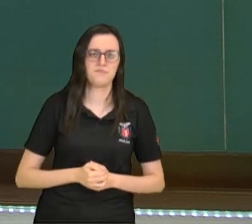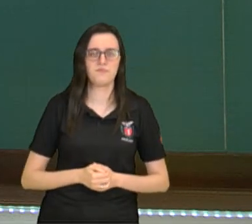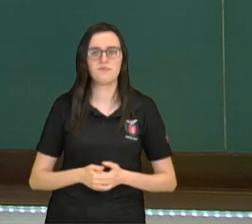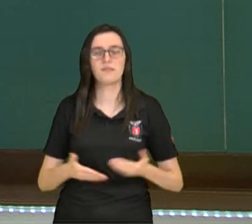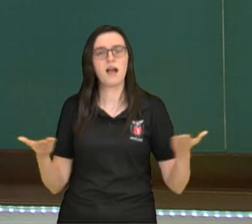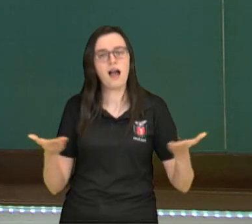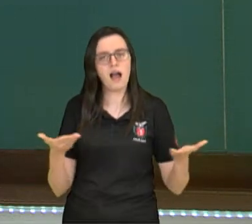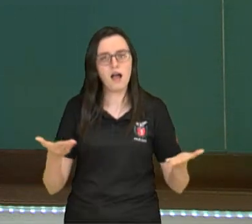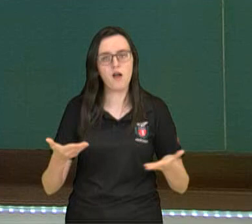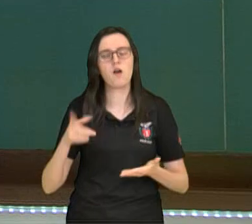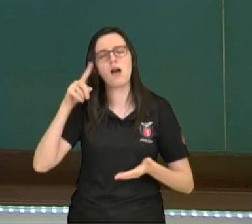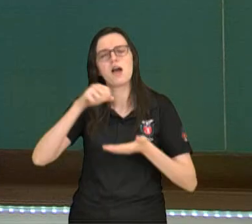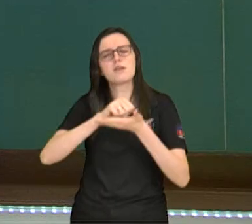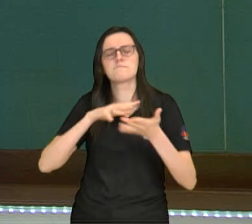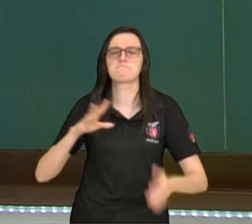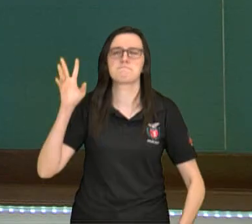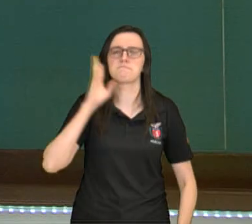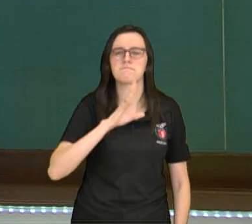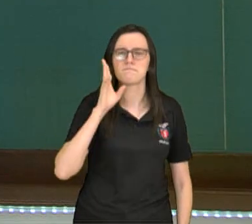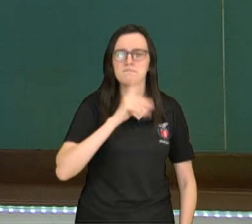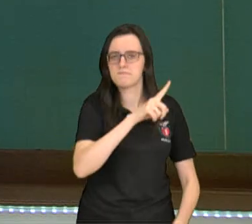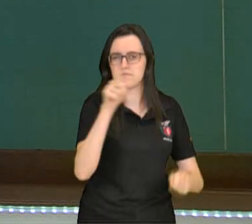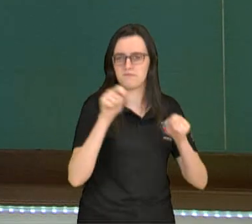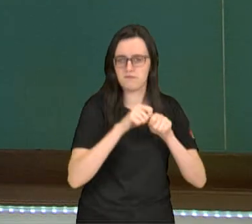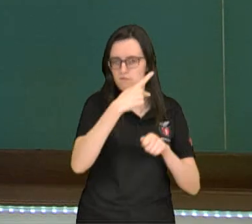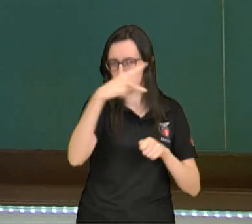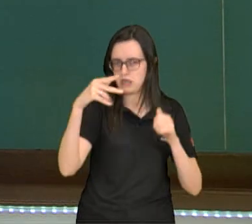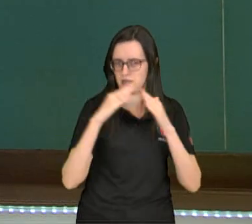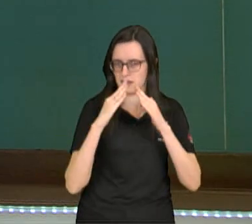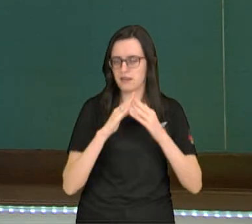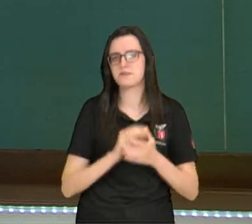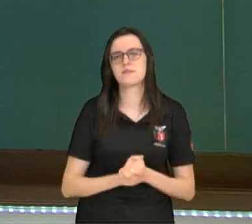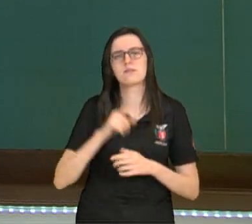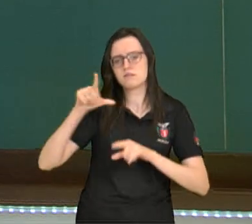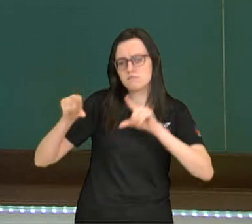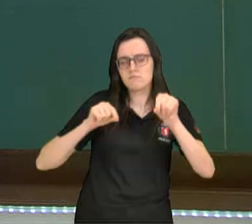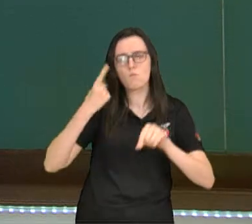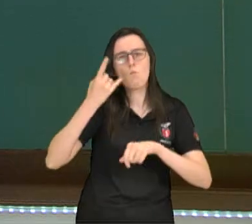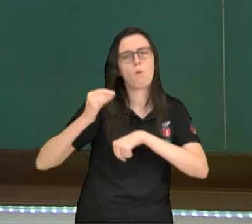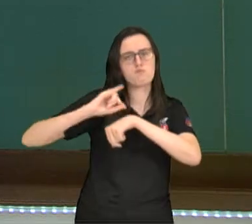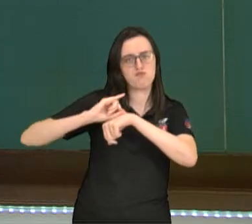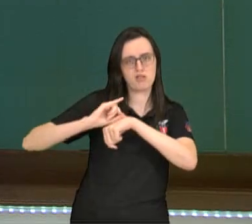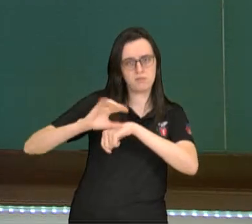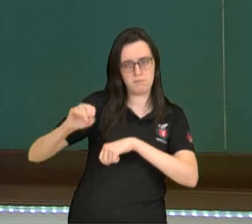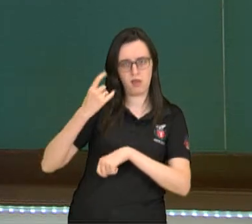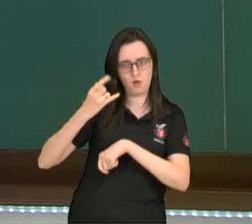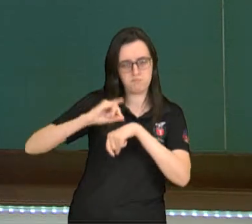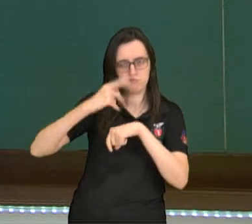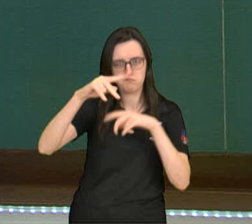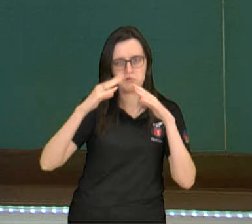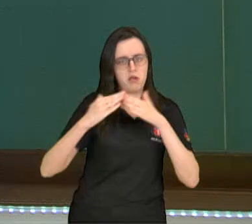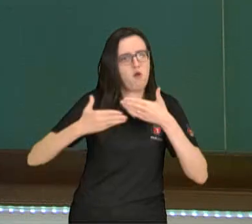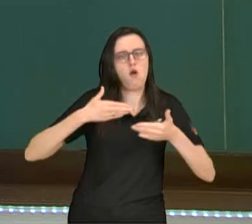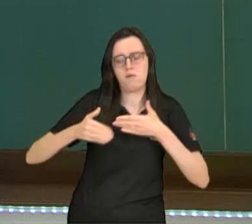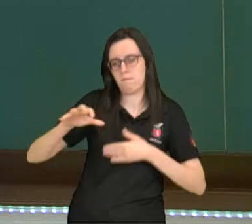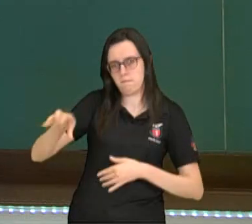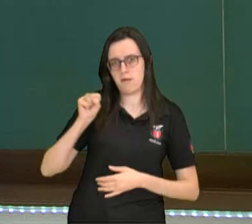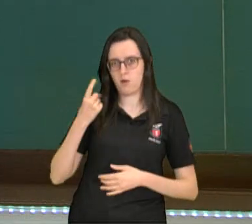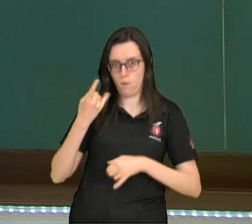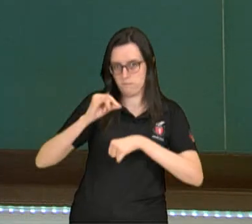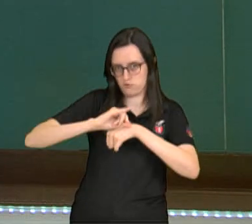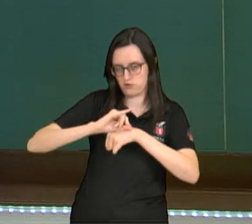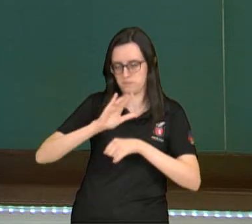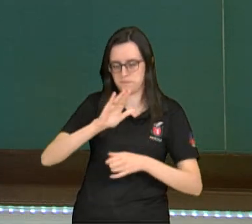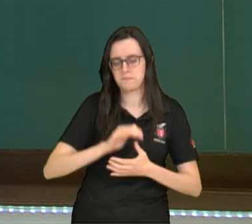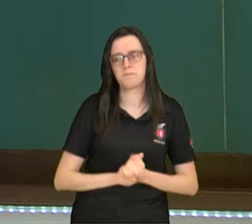E agora eu trouxe um exercício bem legal para você fazer aí na sua casa. Selecione um objeto da sua residência, qualquer objeto,